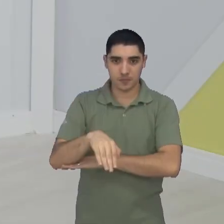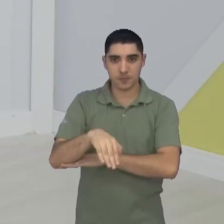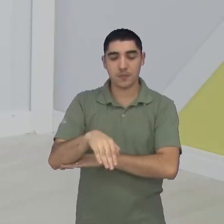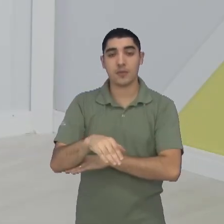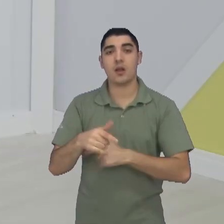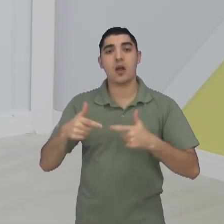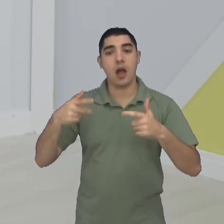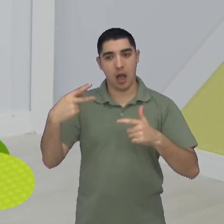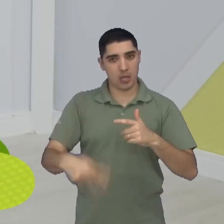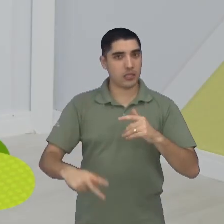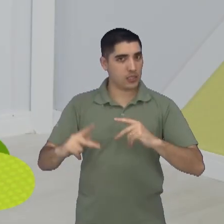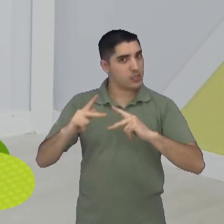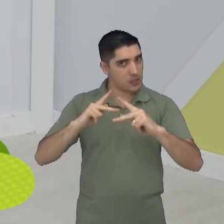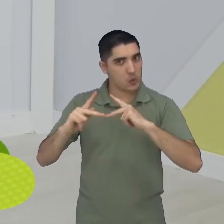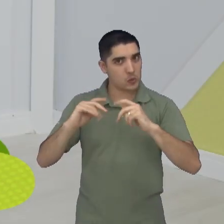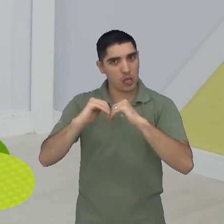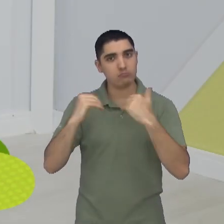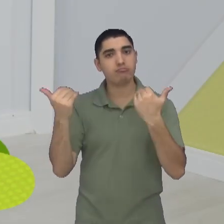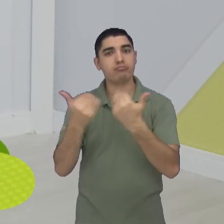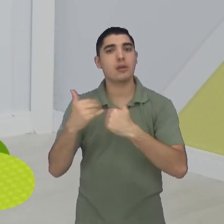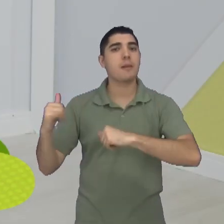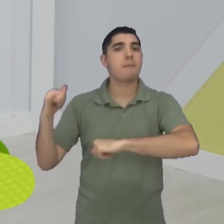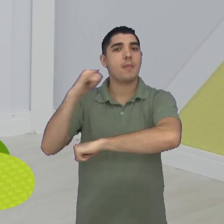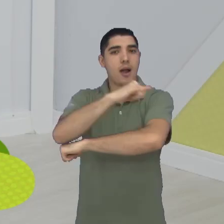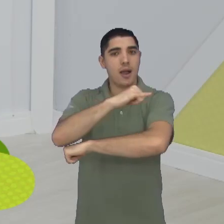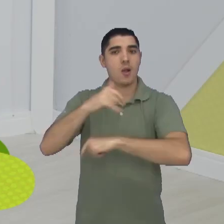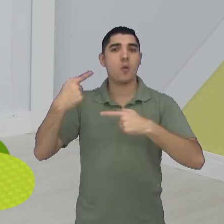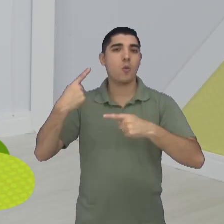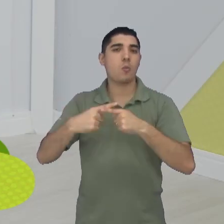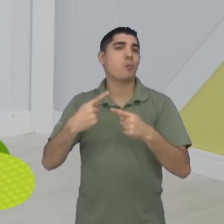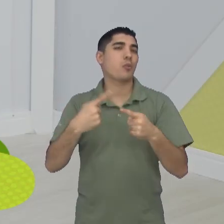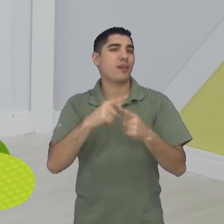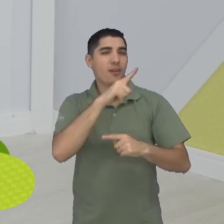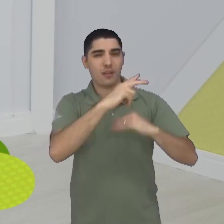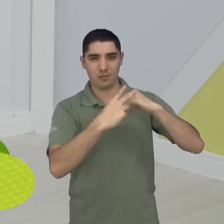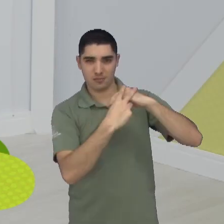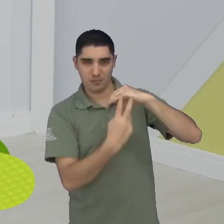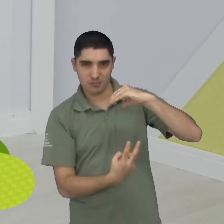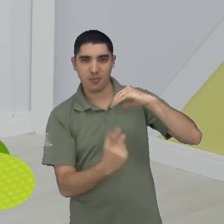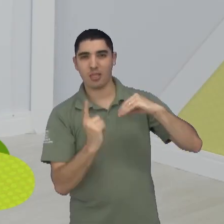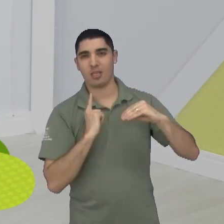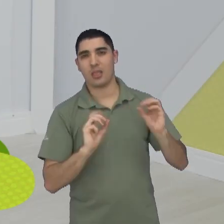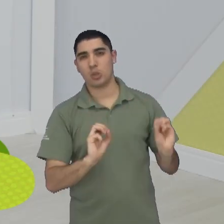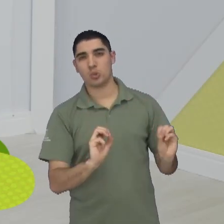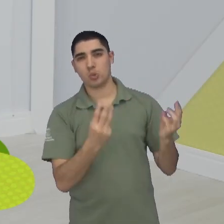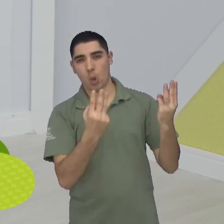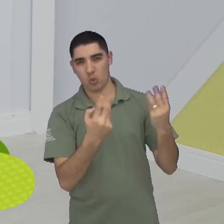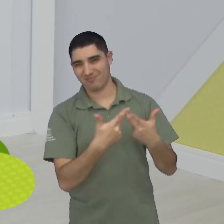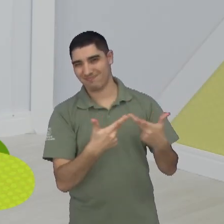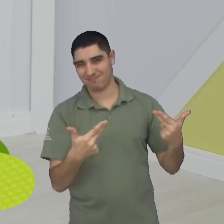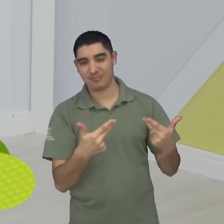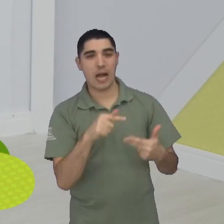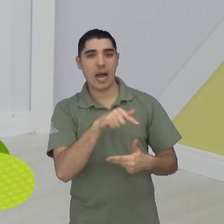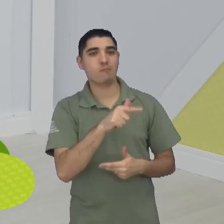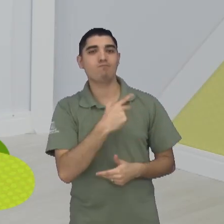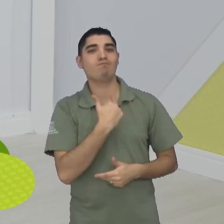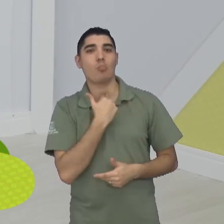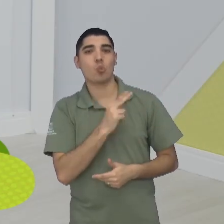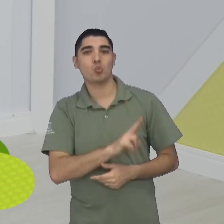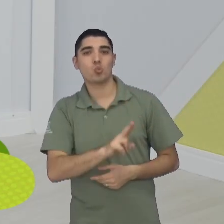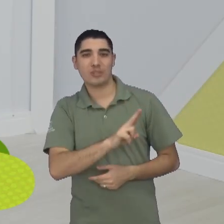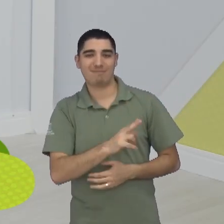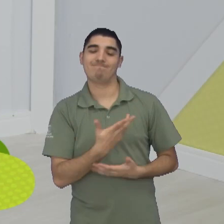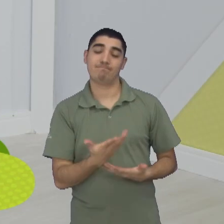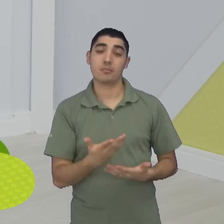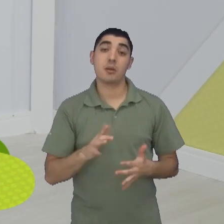na ADC Embraer, no ginásio da ADC Embraer, por causa de shows, enfim, a arena de esportes ainda não está sendo utilizada,